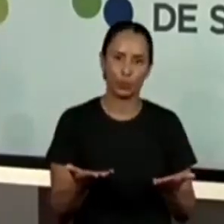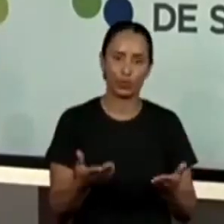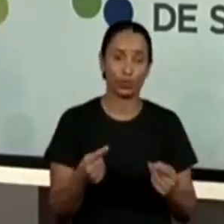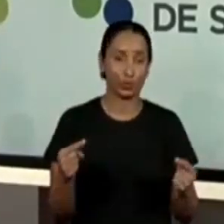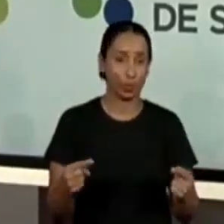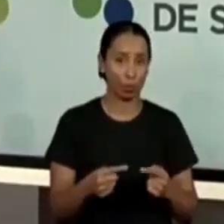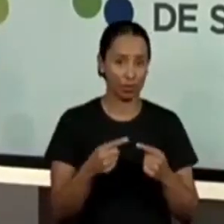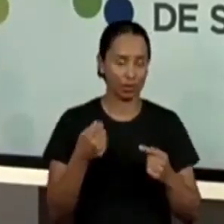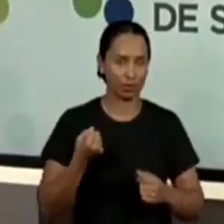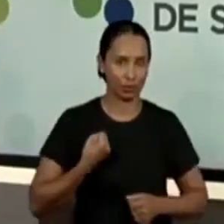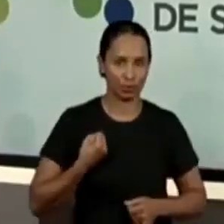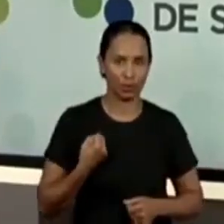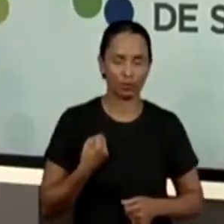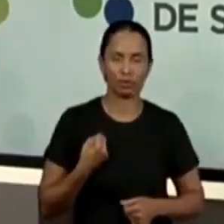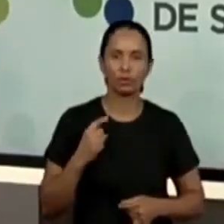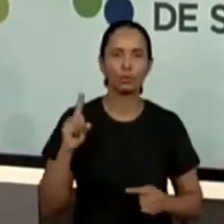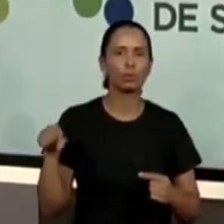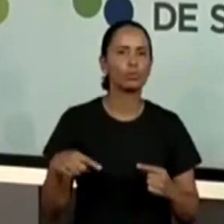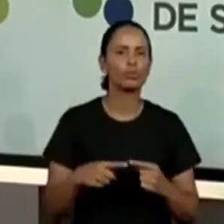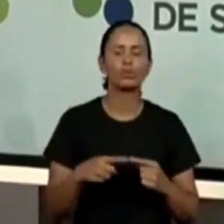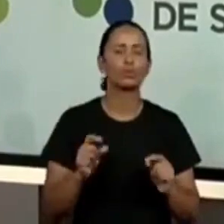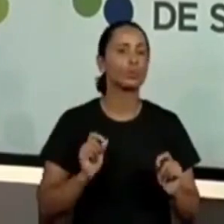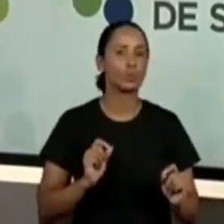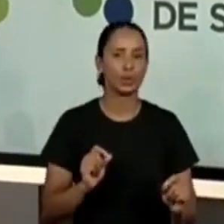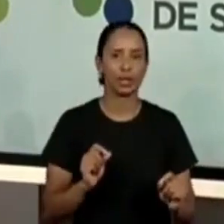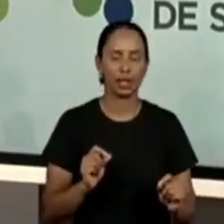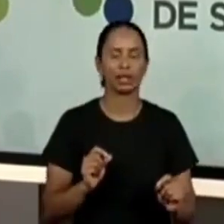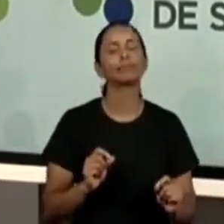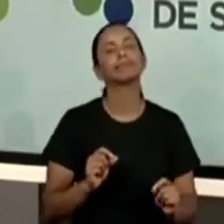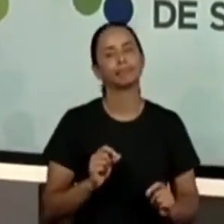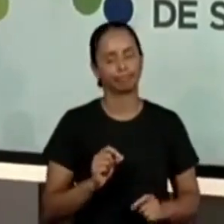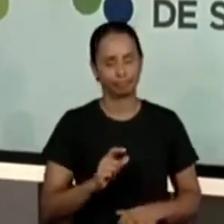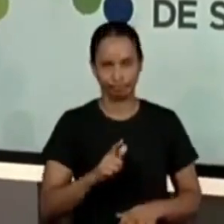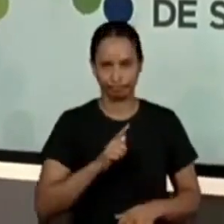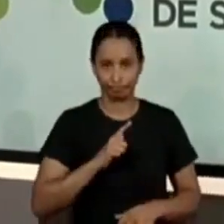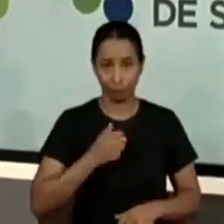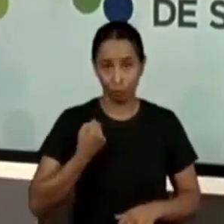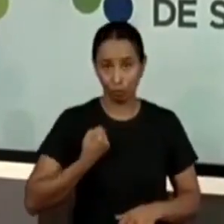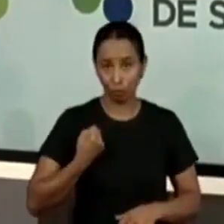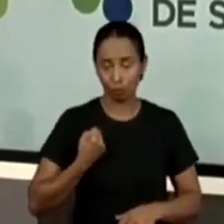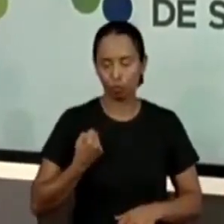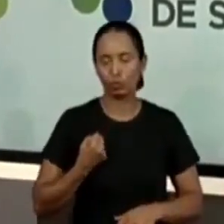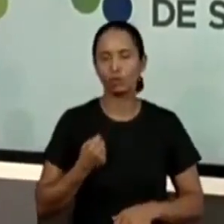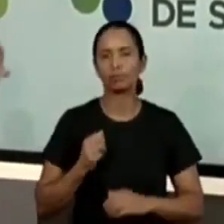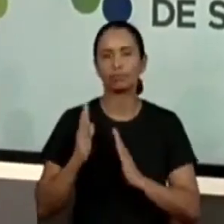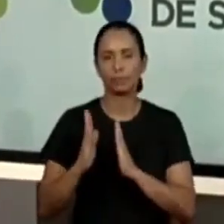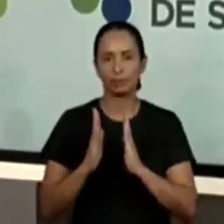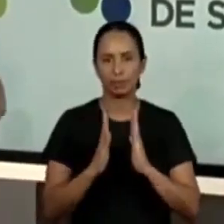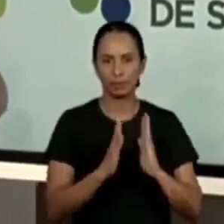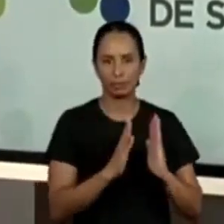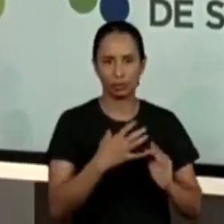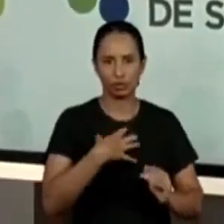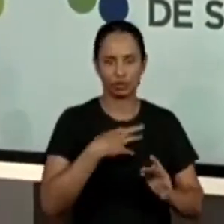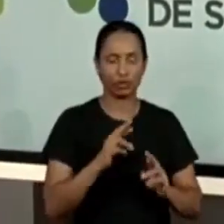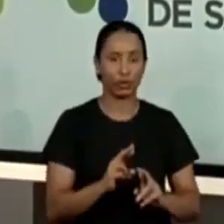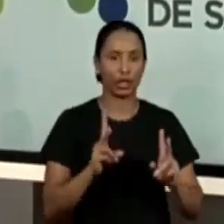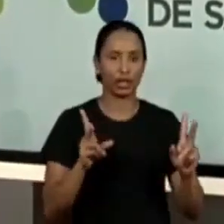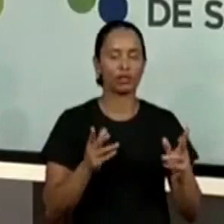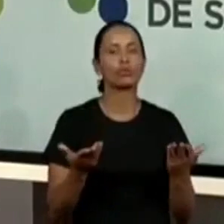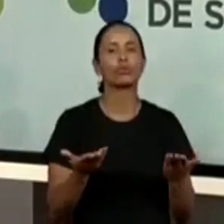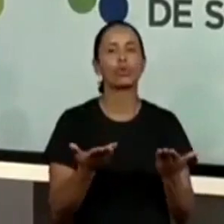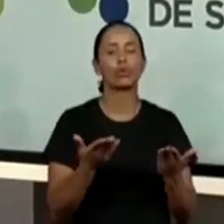números. O objetivo hoje é ver e classificar eles de um modelo um pouquinho diferente. Então hoje nós vamos ver